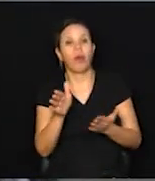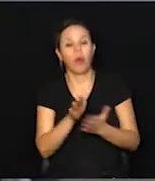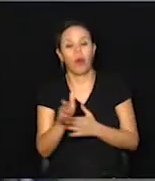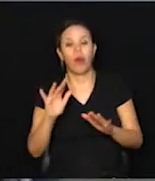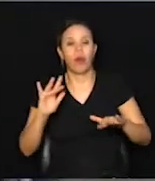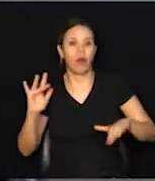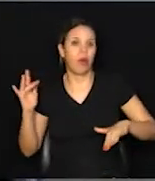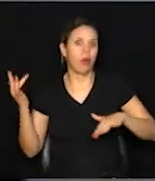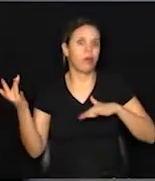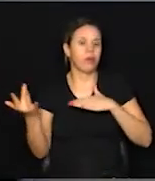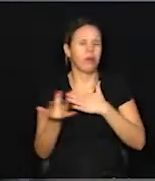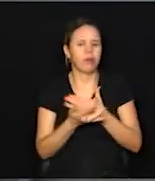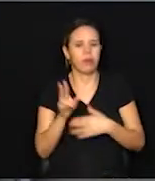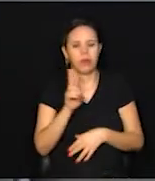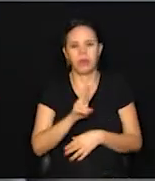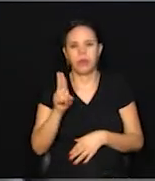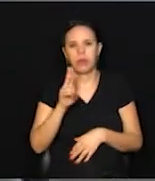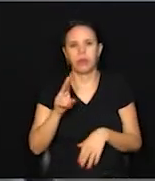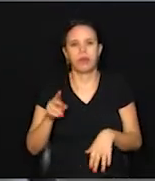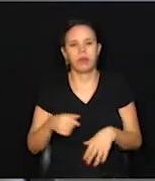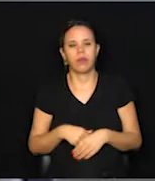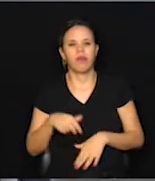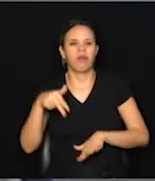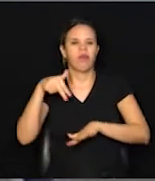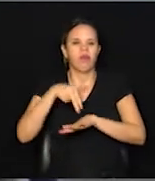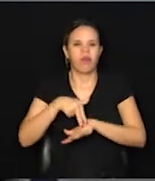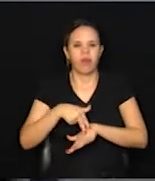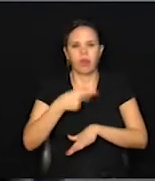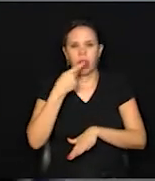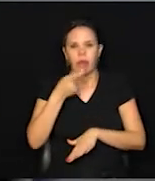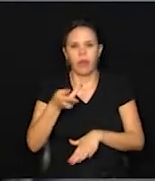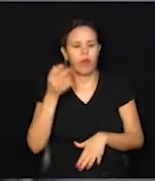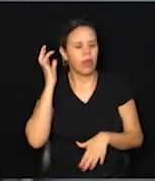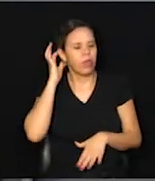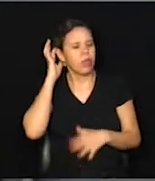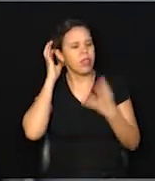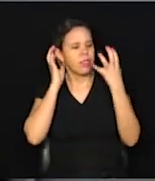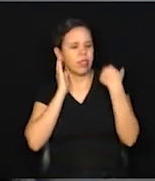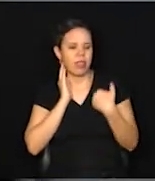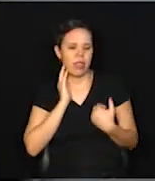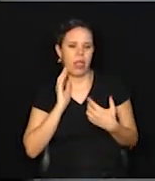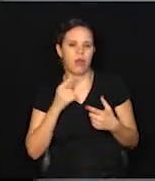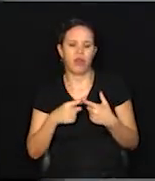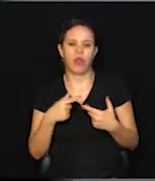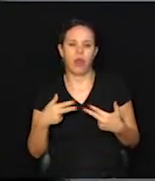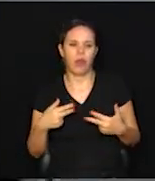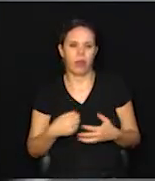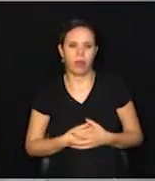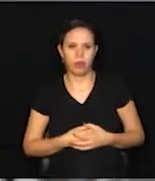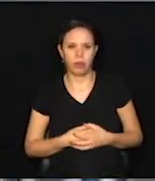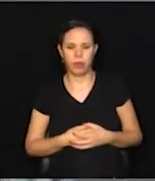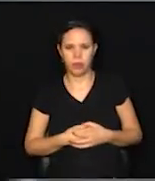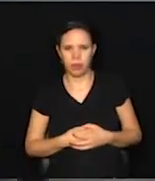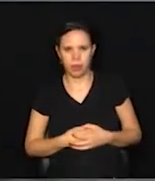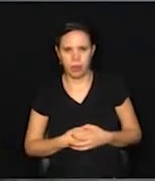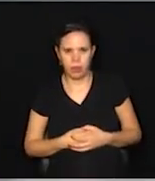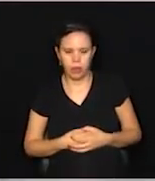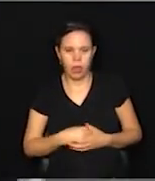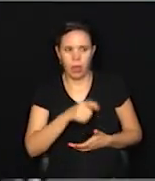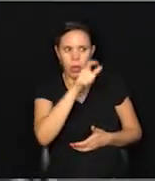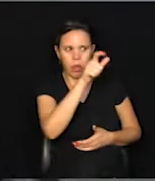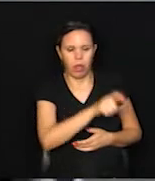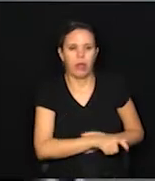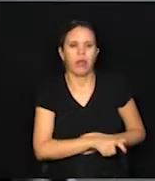redes sociais, usando o tempo de tribuna para isso. Isso é muito sério, porque uma coisa é, digamos assim, né, uma pessoa, né,